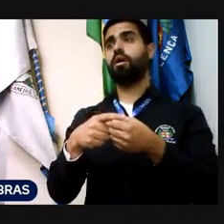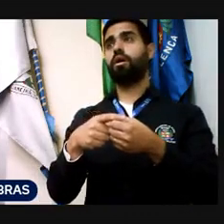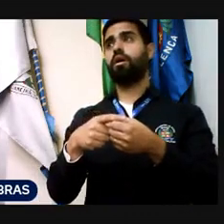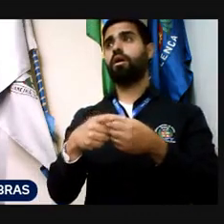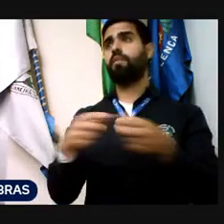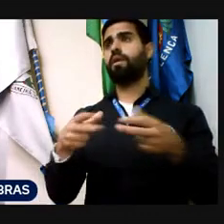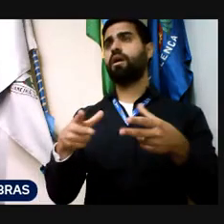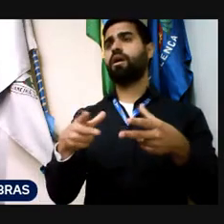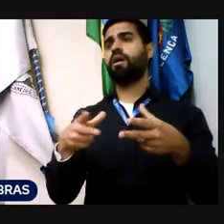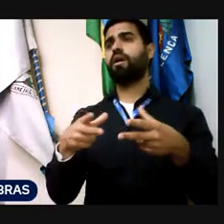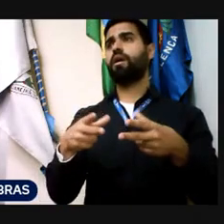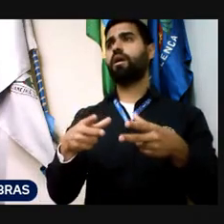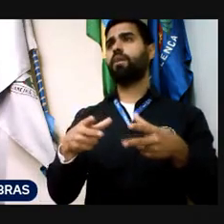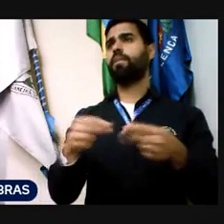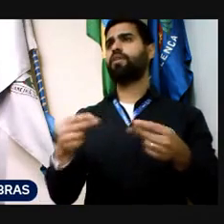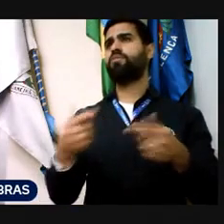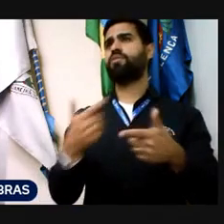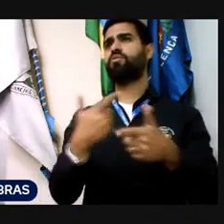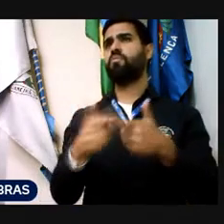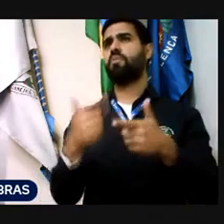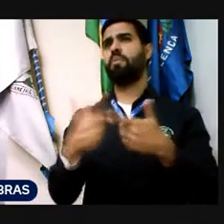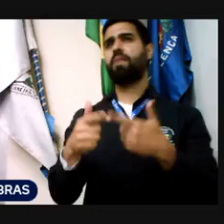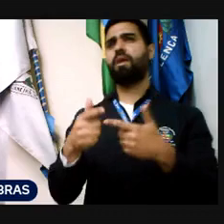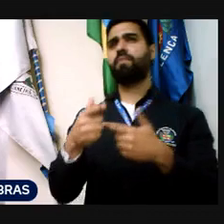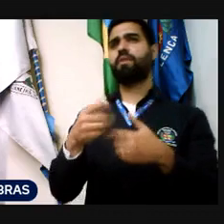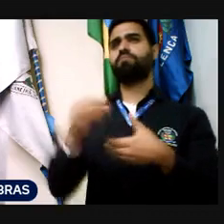desses problemas na nossa prefeitura.